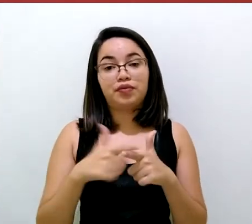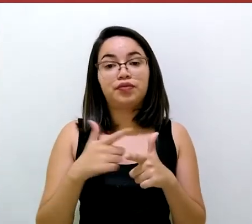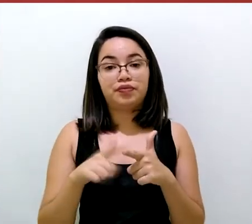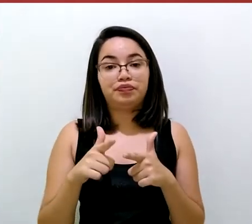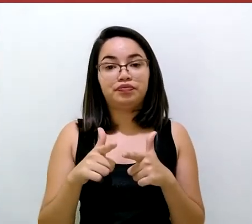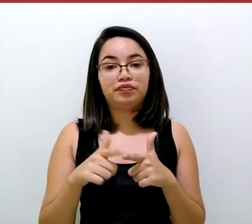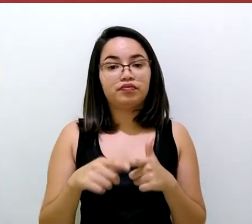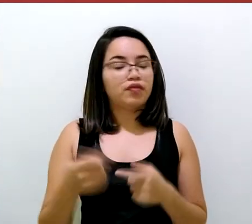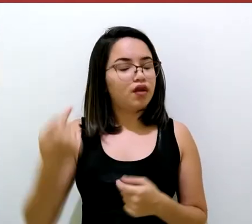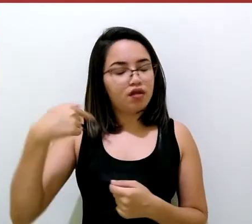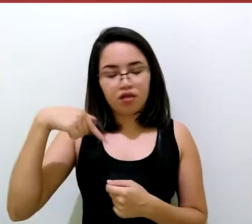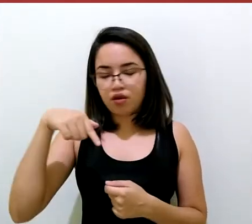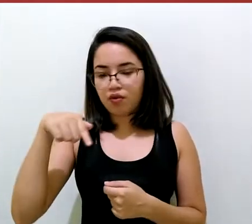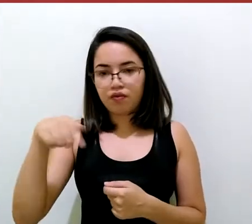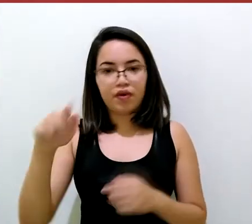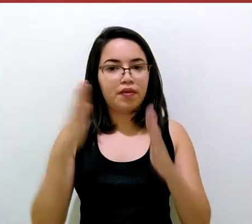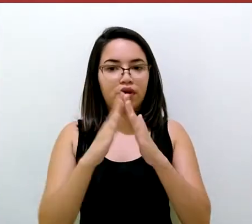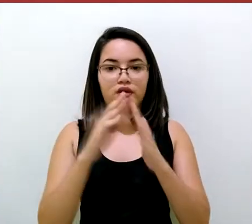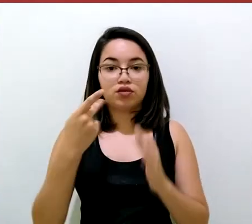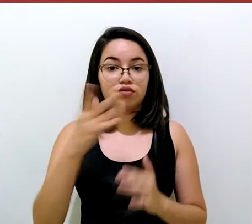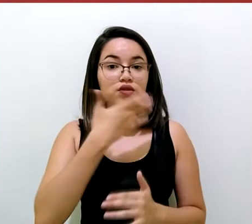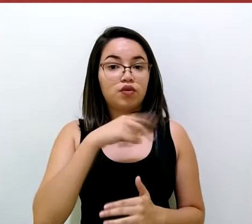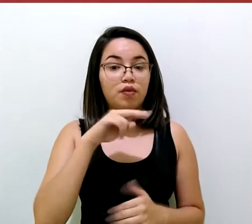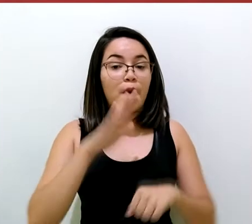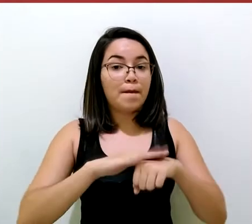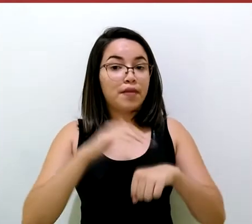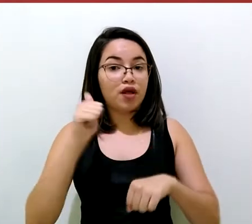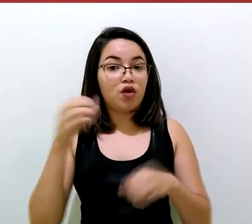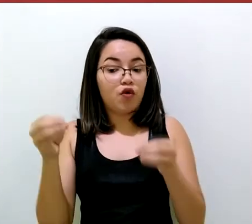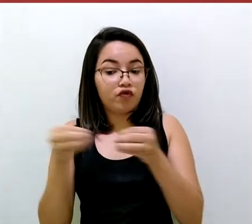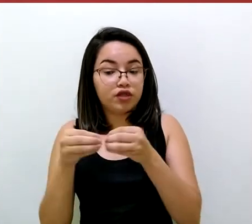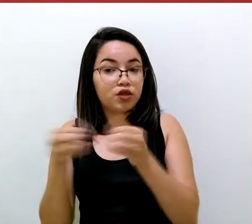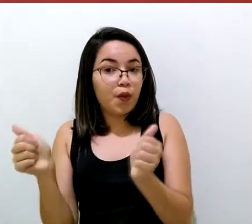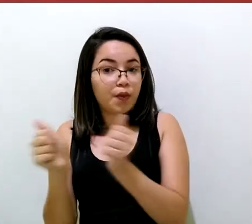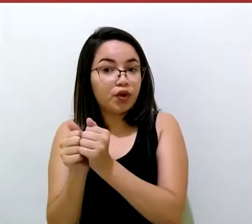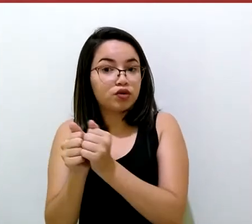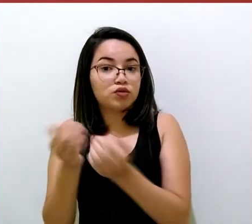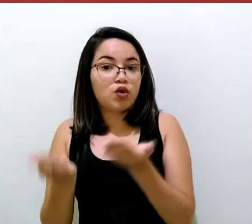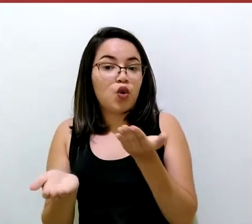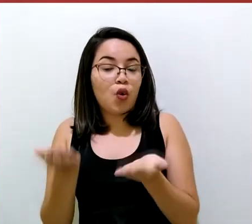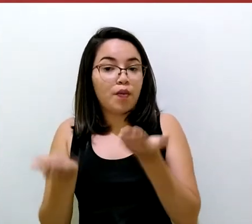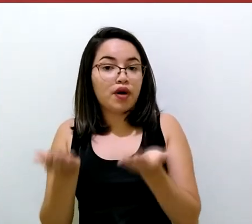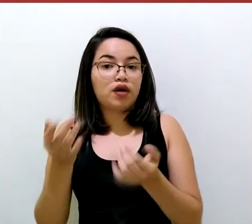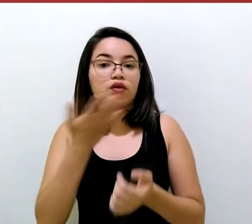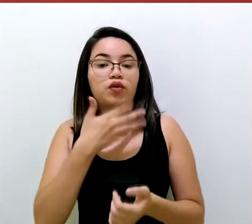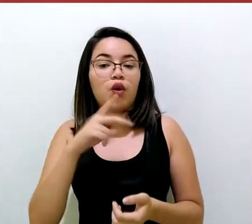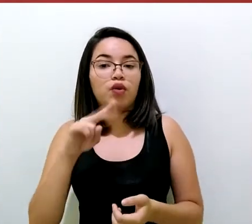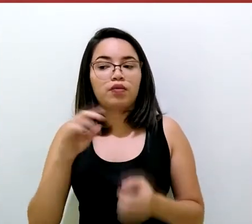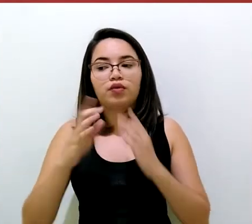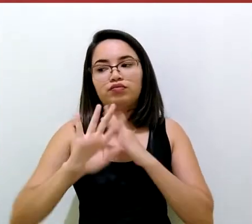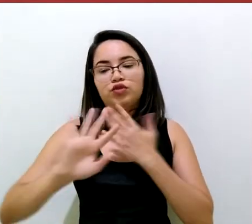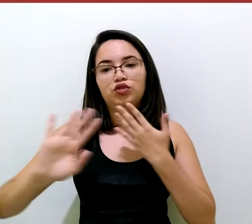pela adversidade, não vá para a casa do seu irmão. Melhor é o vizinho próximo do que o